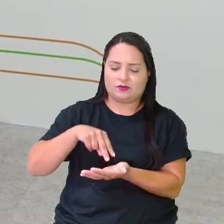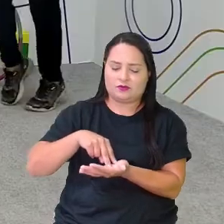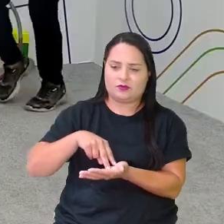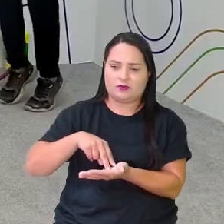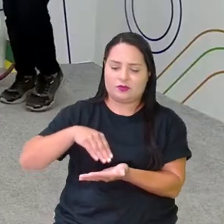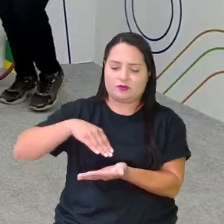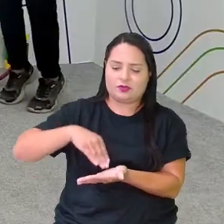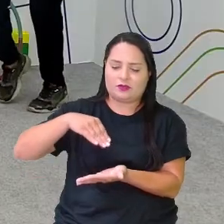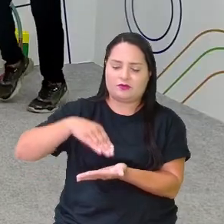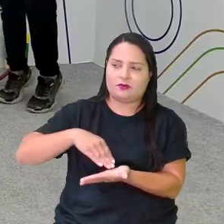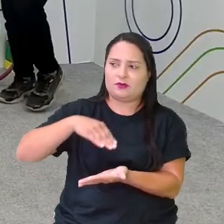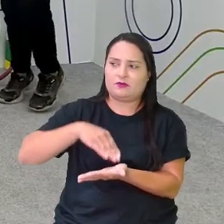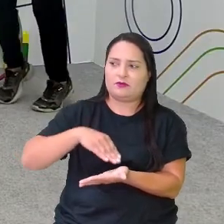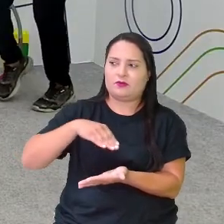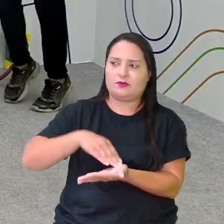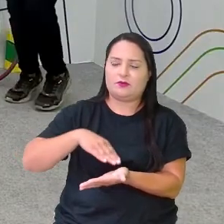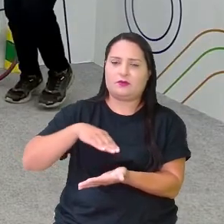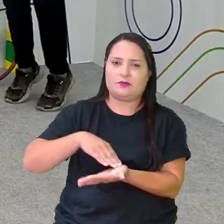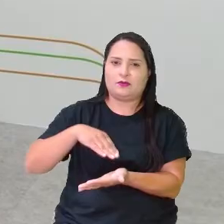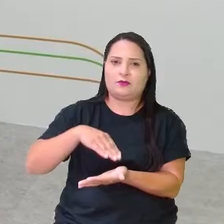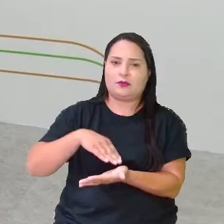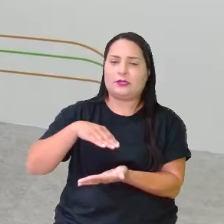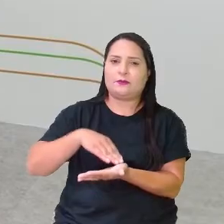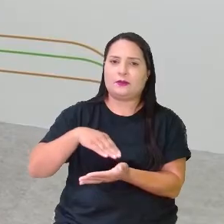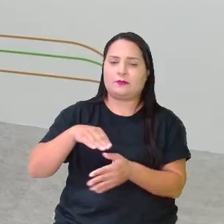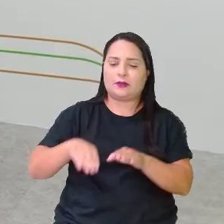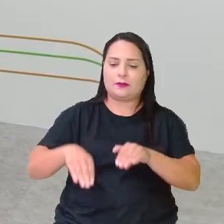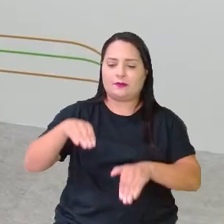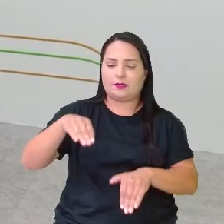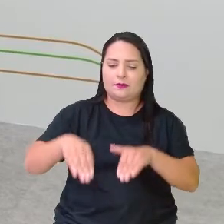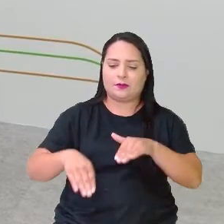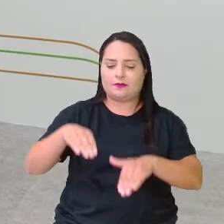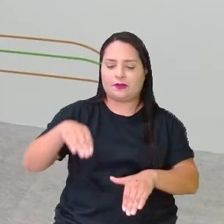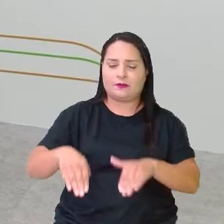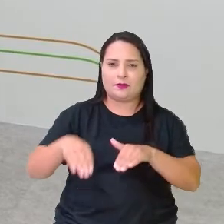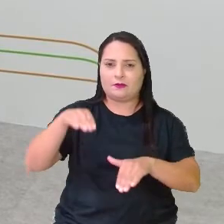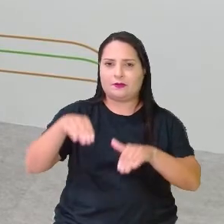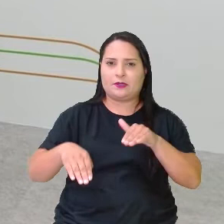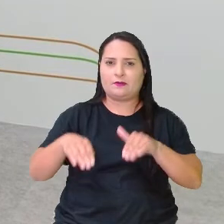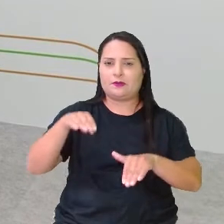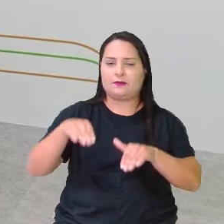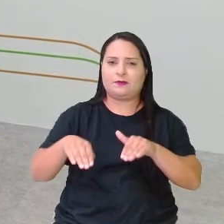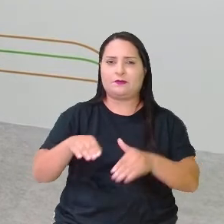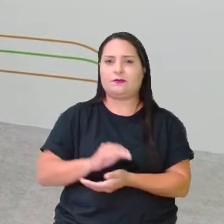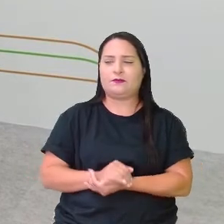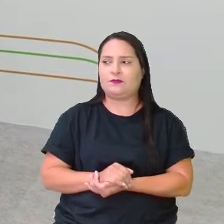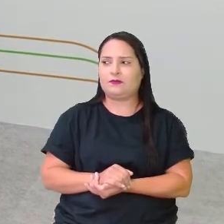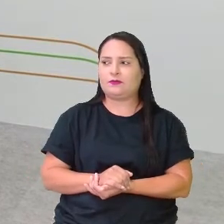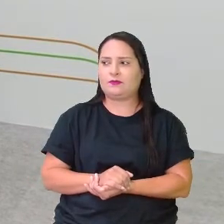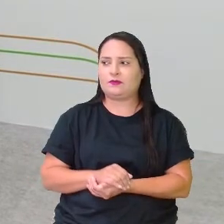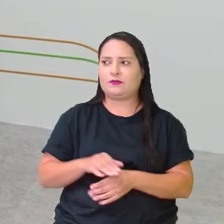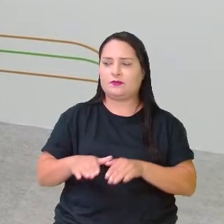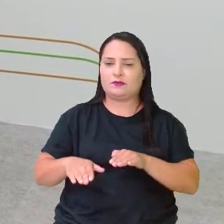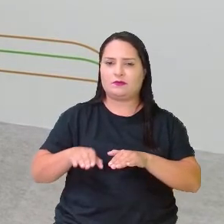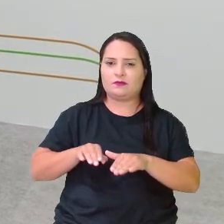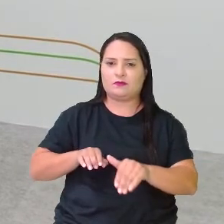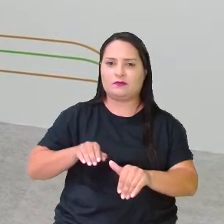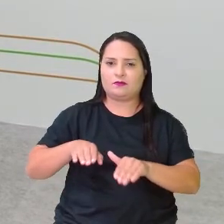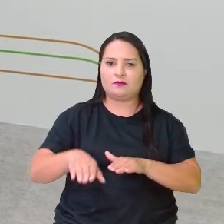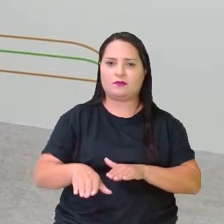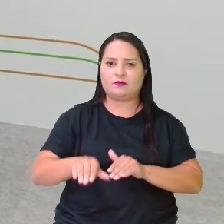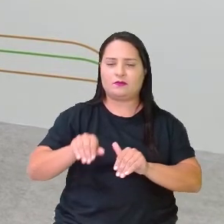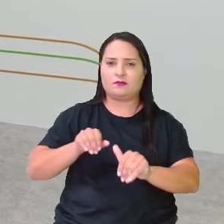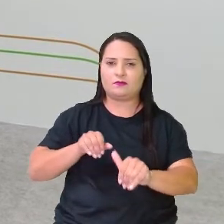só. Aqui, ó, um, depois o outro, que é quase igual a corrida. Só que, ó, eu faço pra cima e pra baixo,